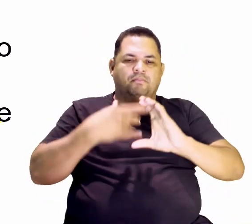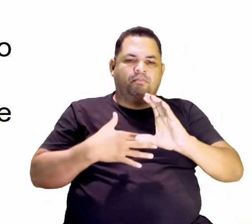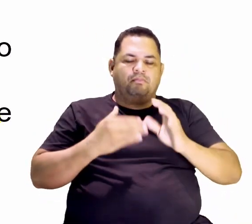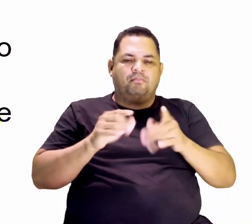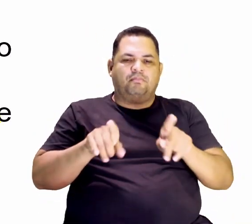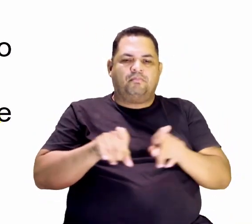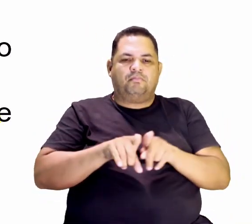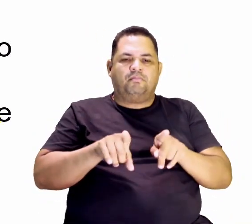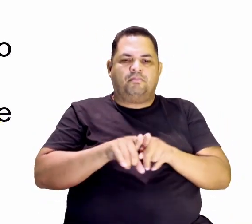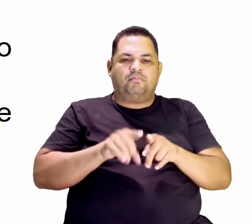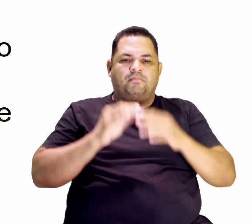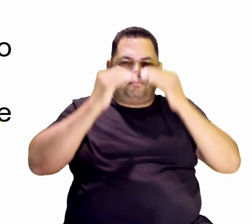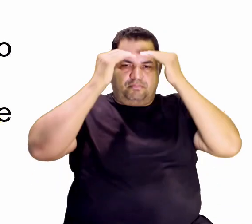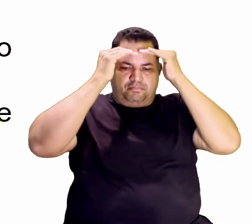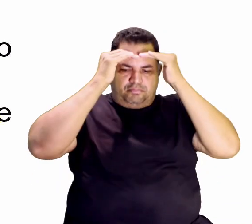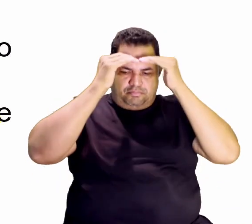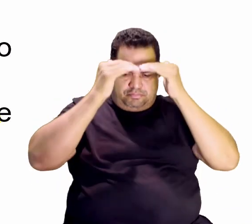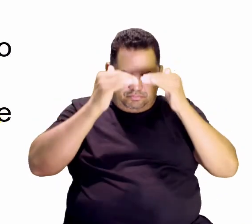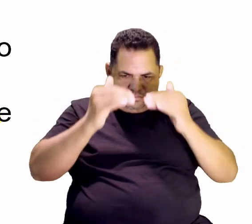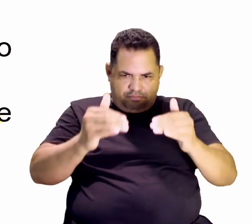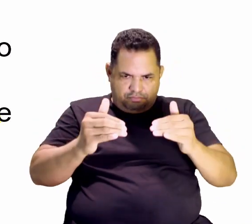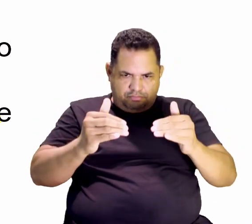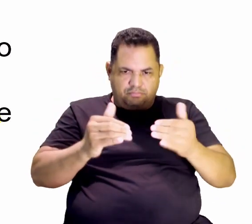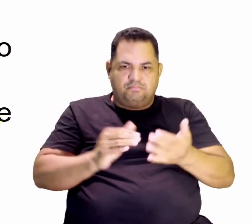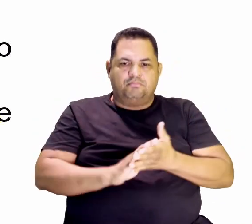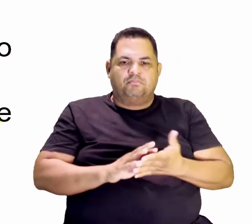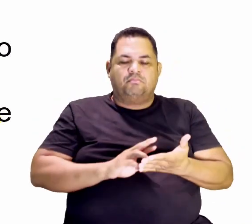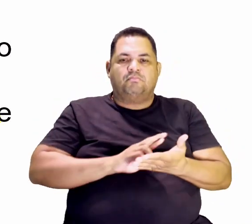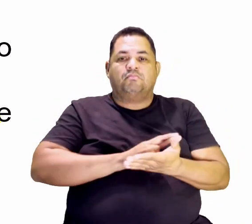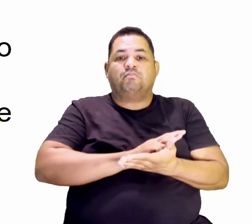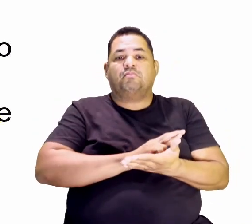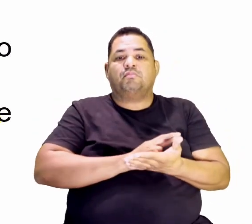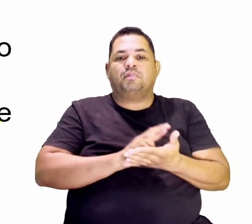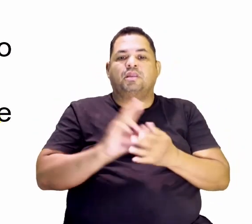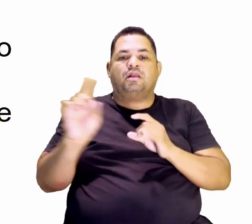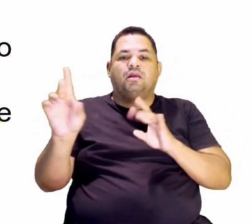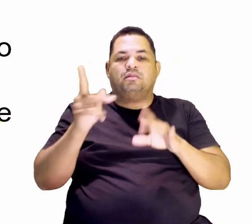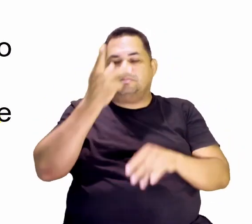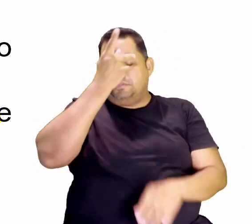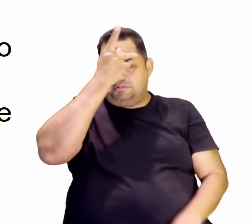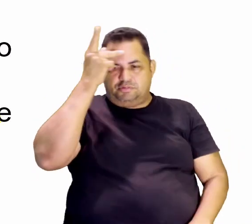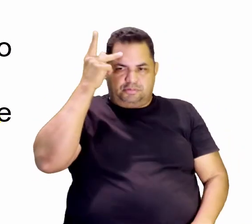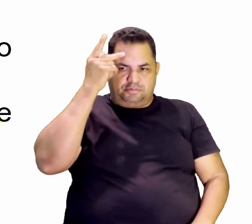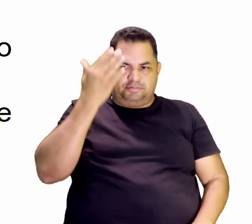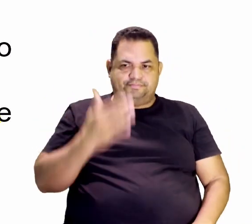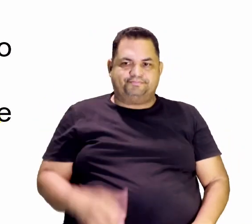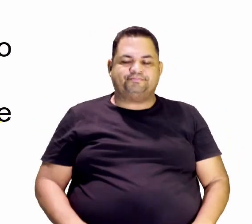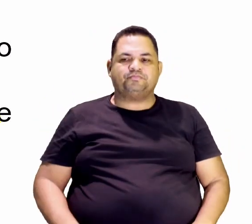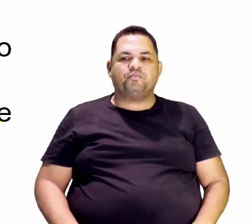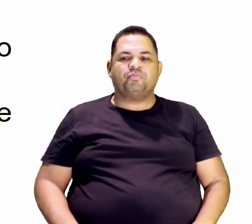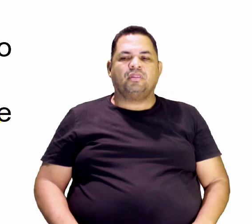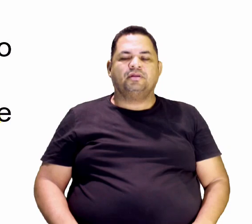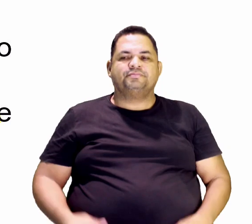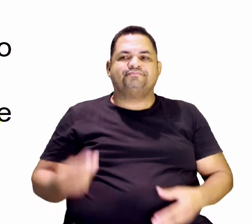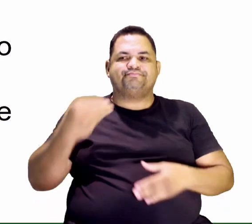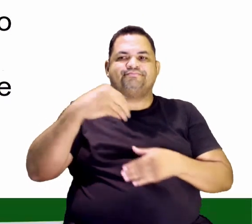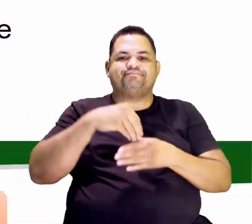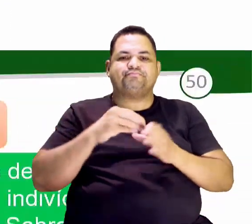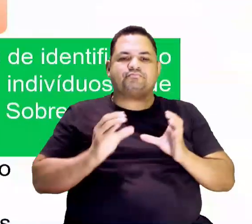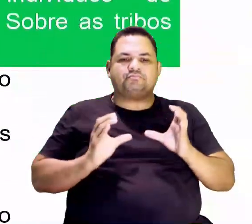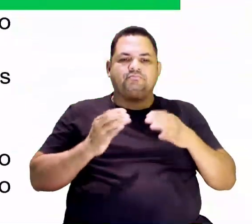tem também o respeito aí às diferenças, certo? Então, se tu faz parte aí desse grupo, você é